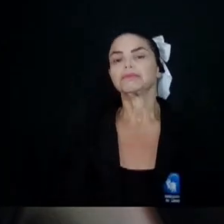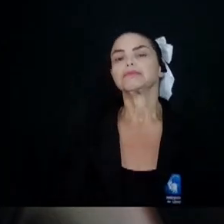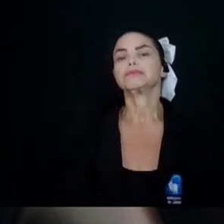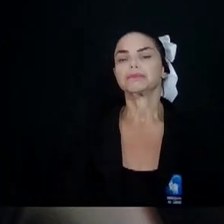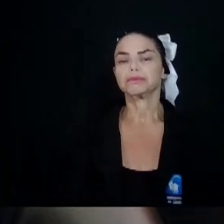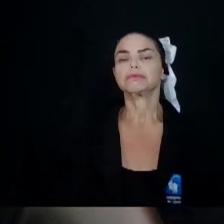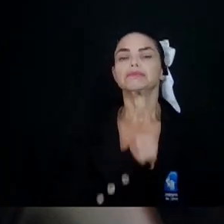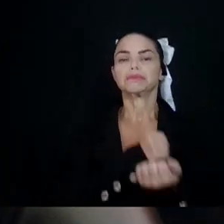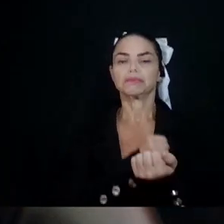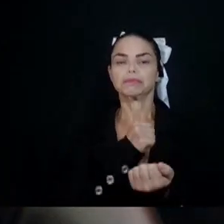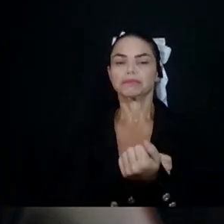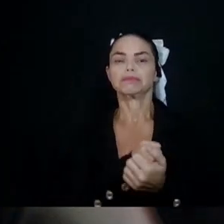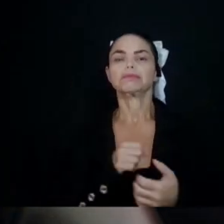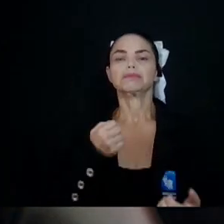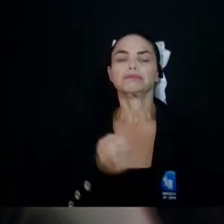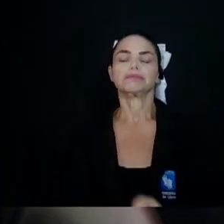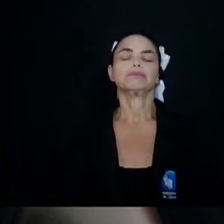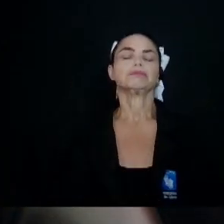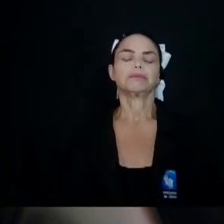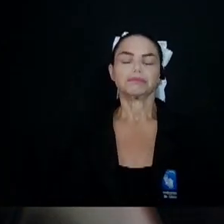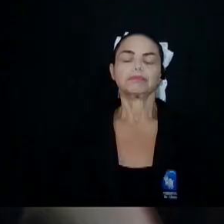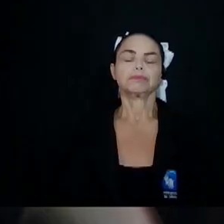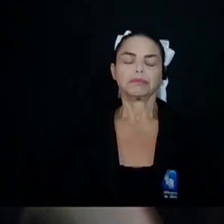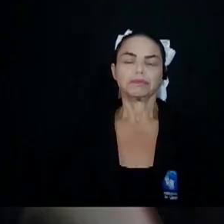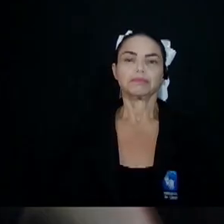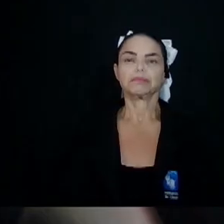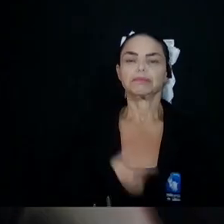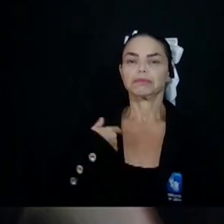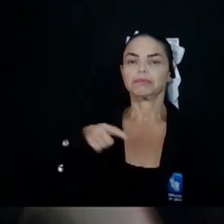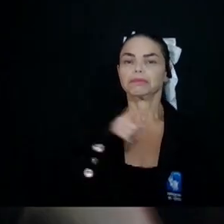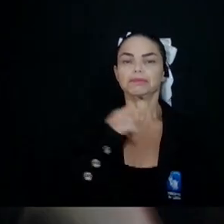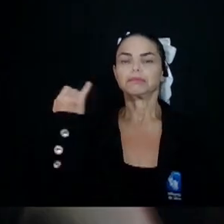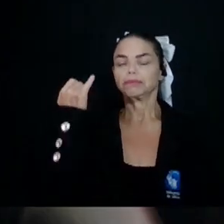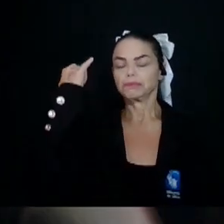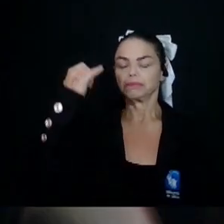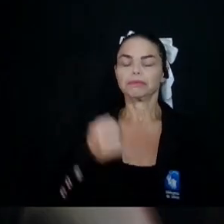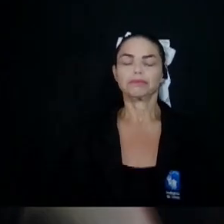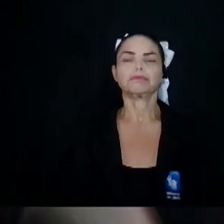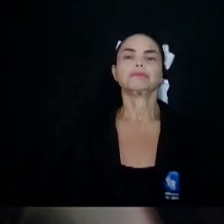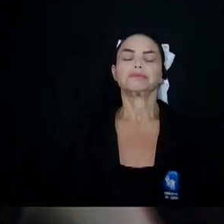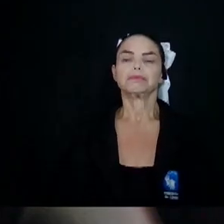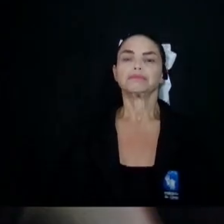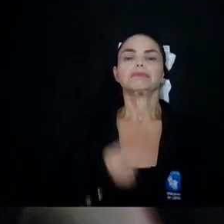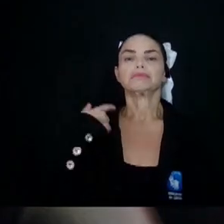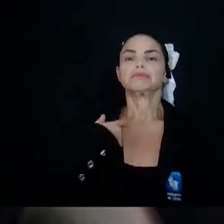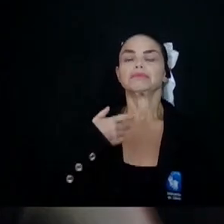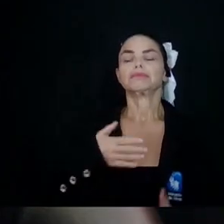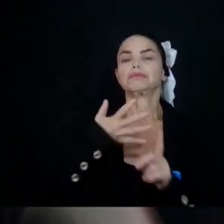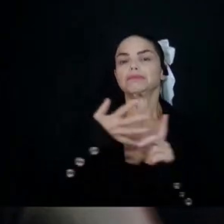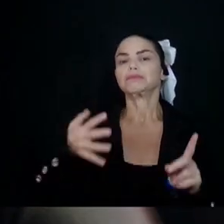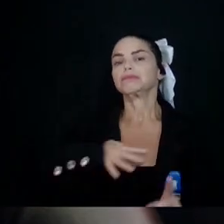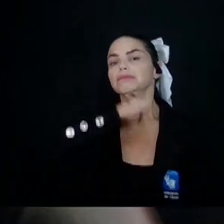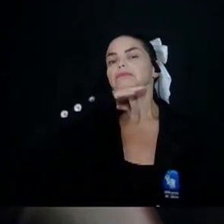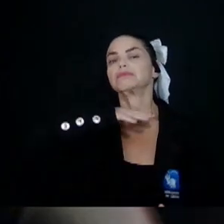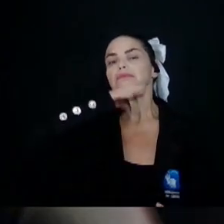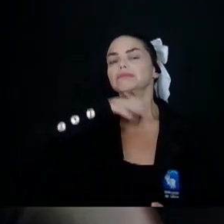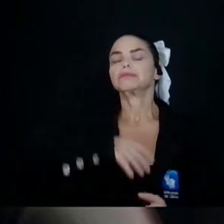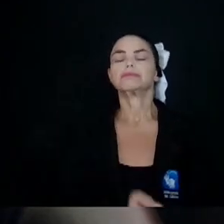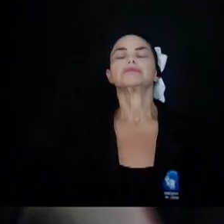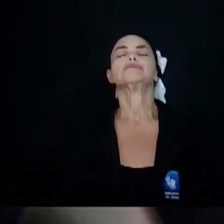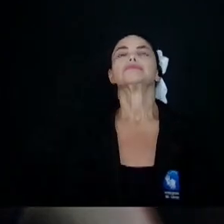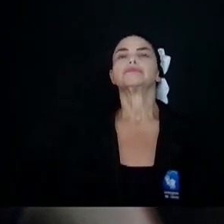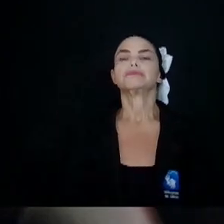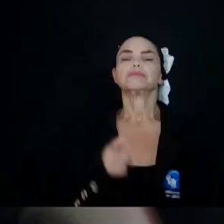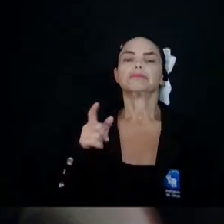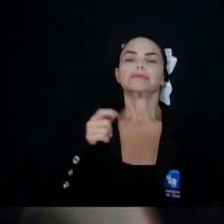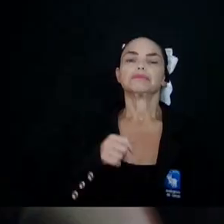um vício, né? Então isso é muito importante. E esse burnout digital, uma das questões é a falta